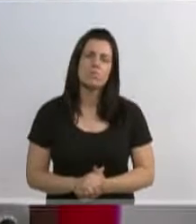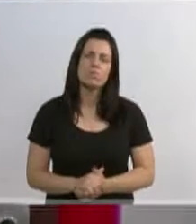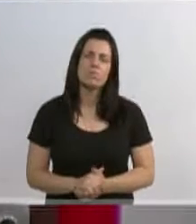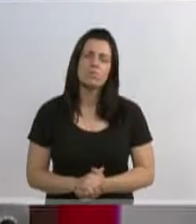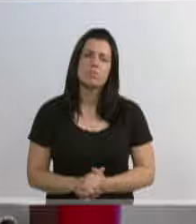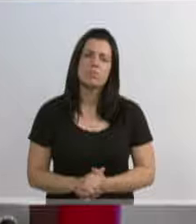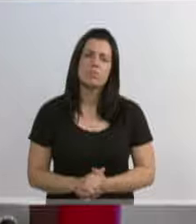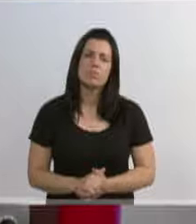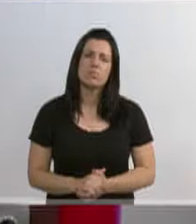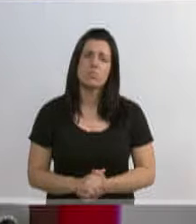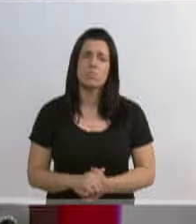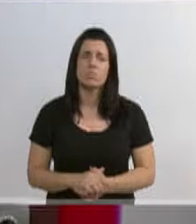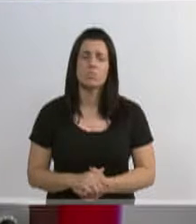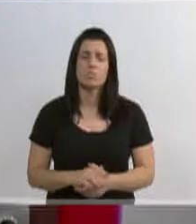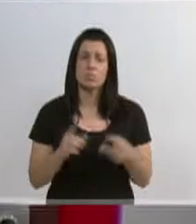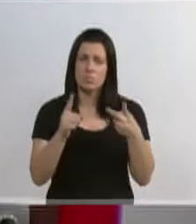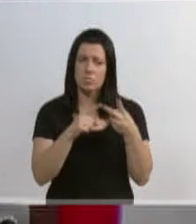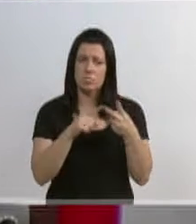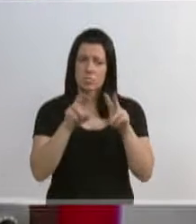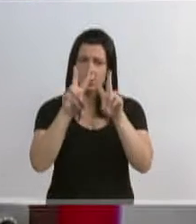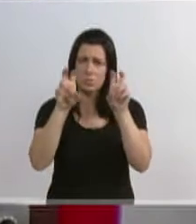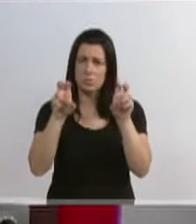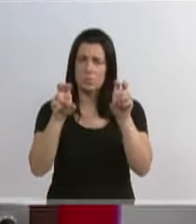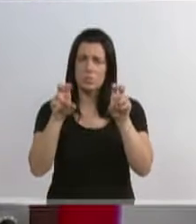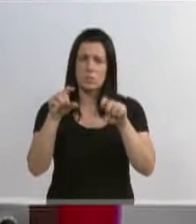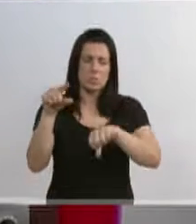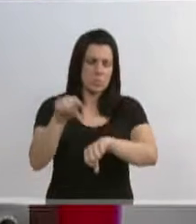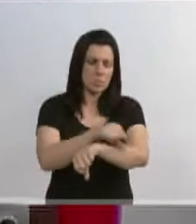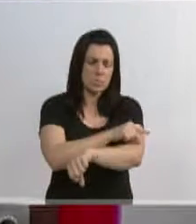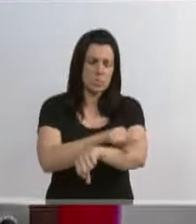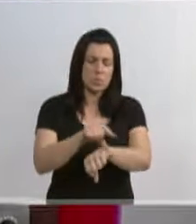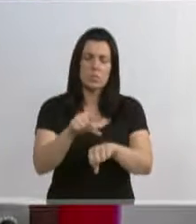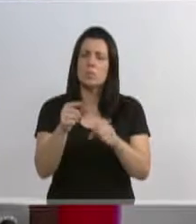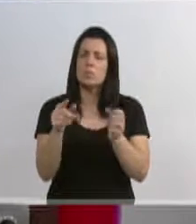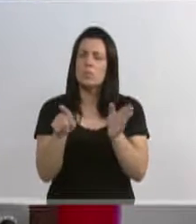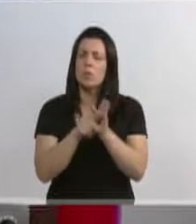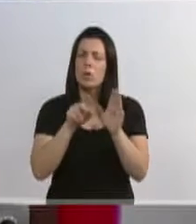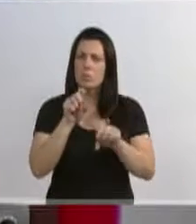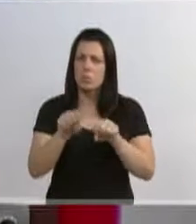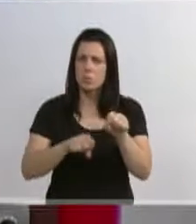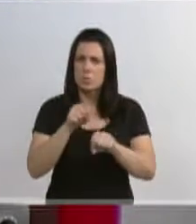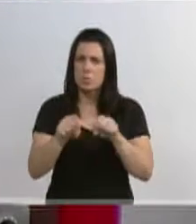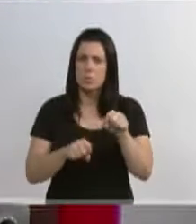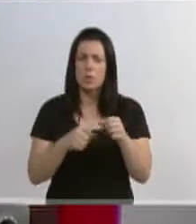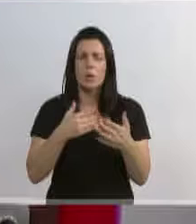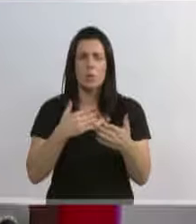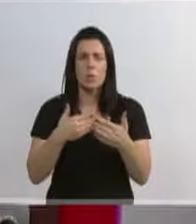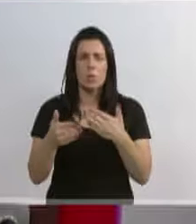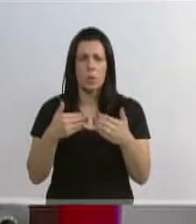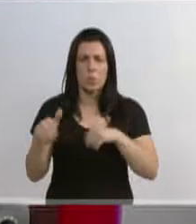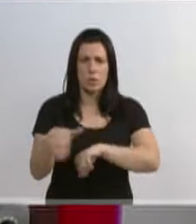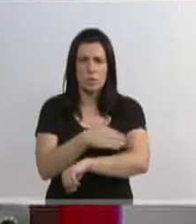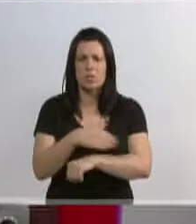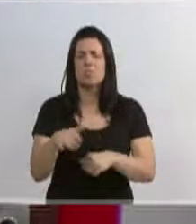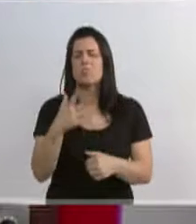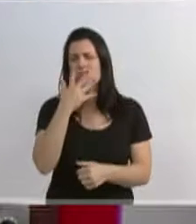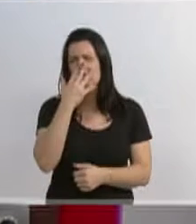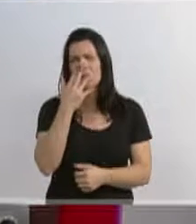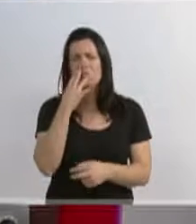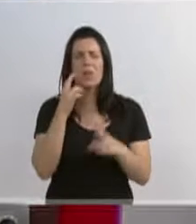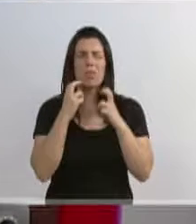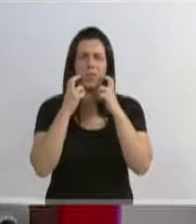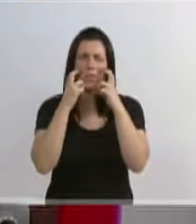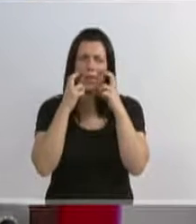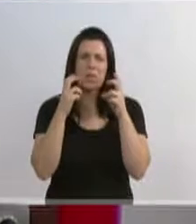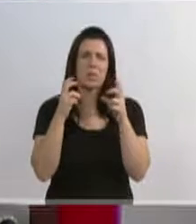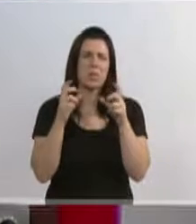às obras das ciclovias, ciclofaixas, aquelas obras que estão não só na margem esquerda, mas está vergonhoso também na Frederico Ienze,